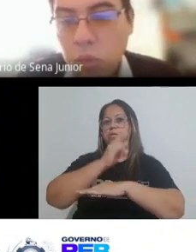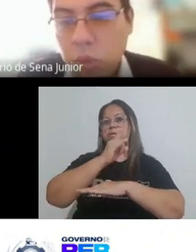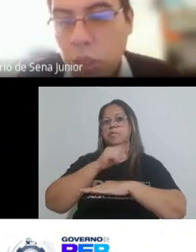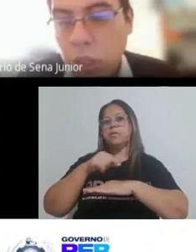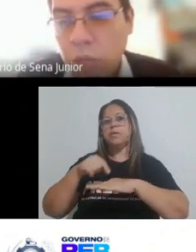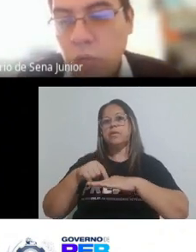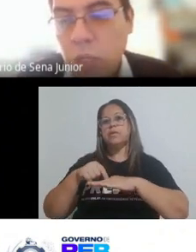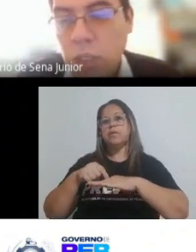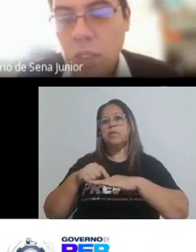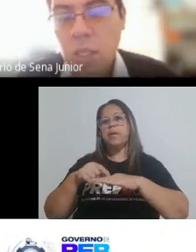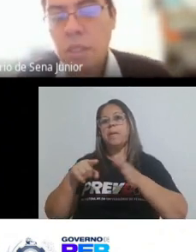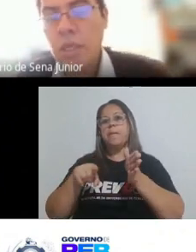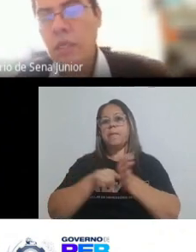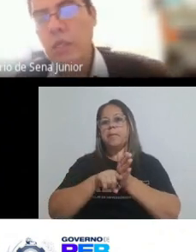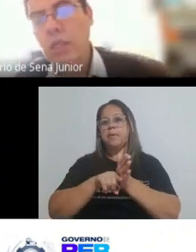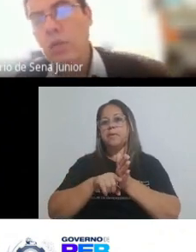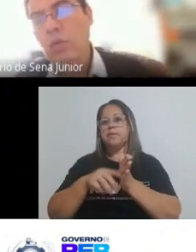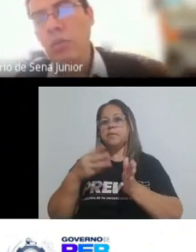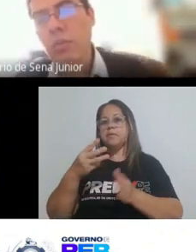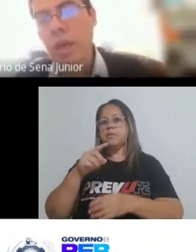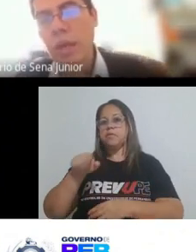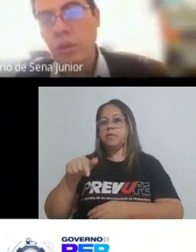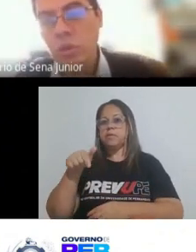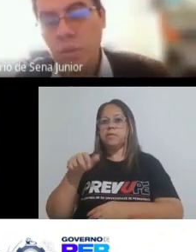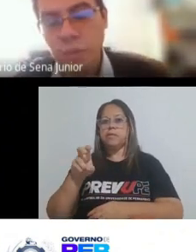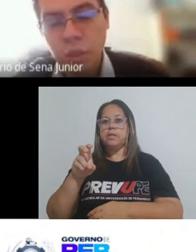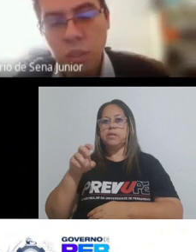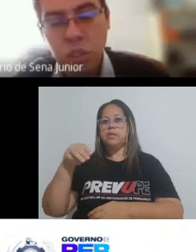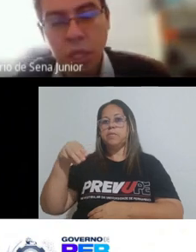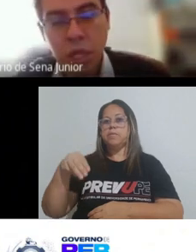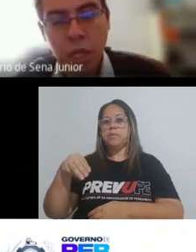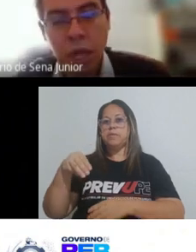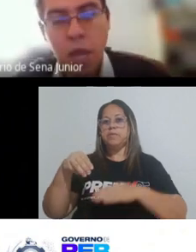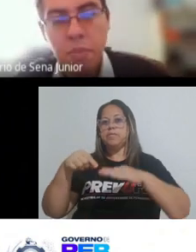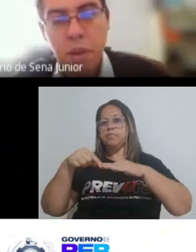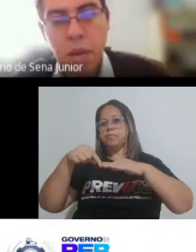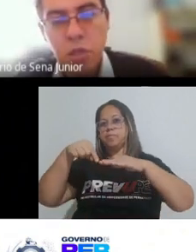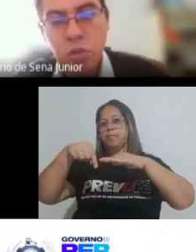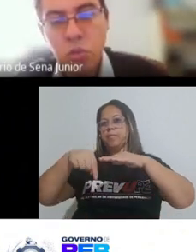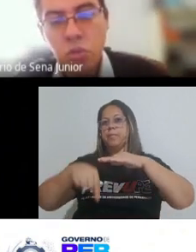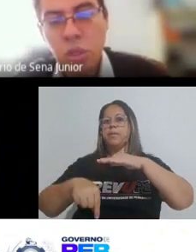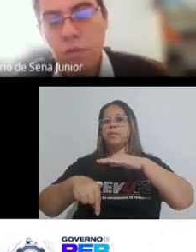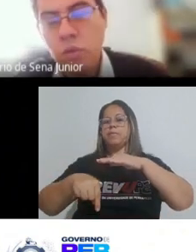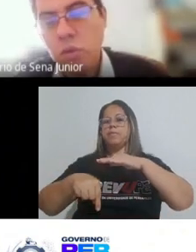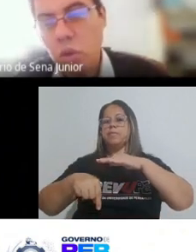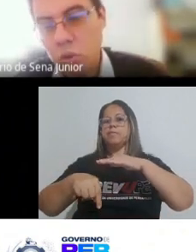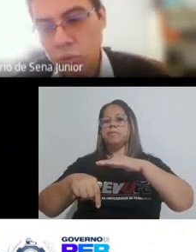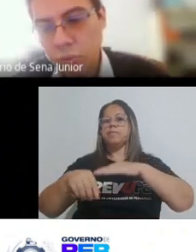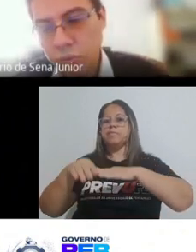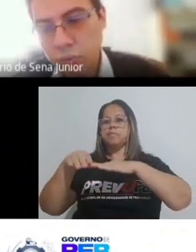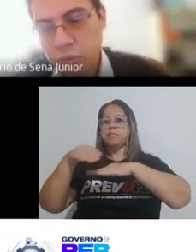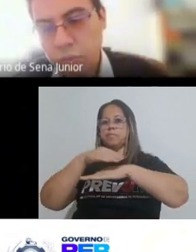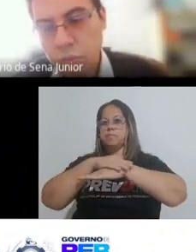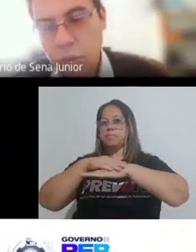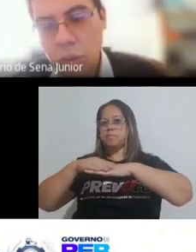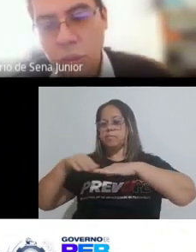menos 3,75 metros estaria abaixo do nível do solo.